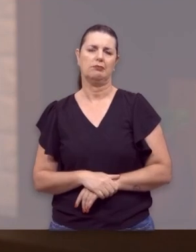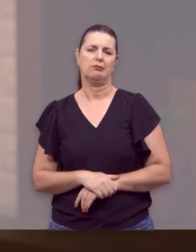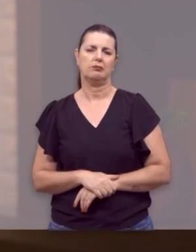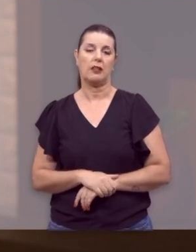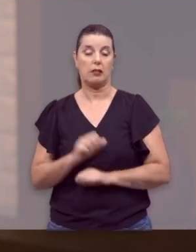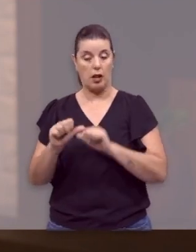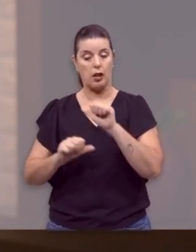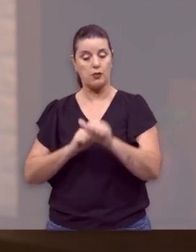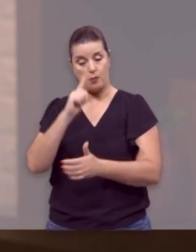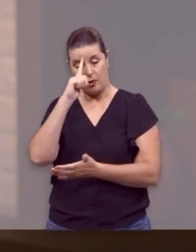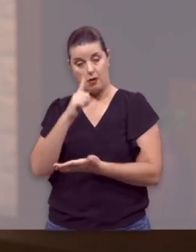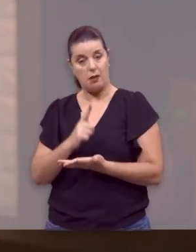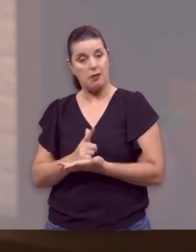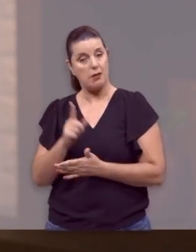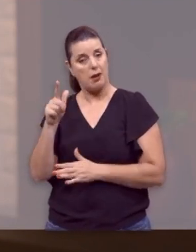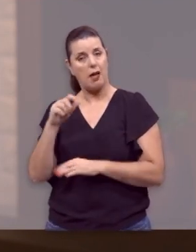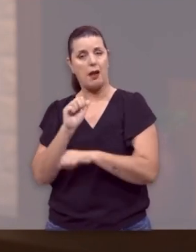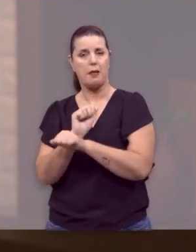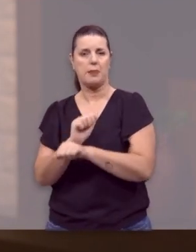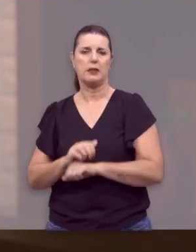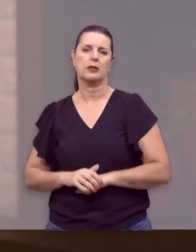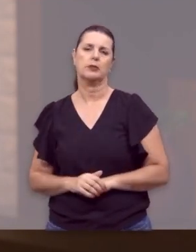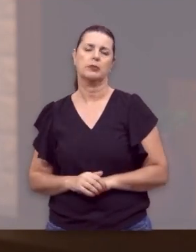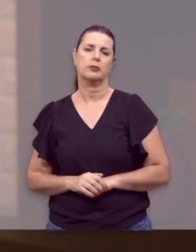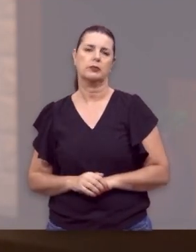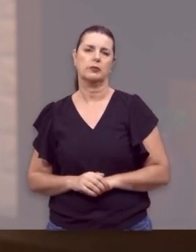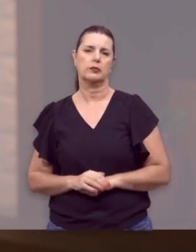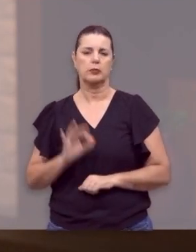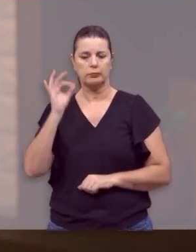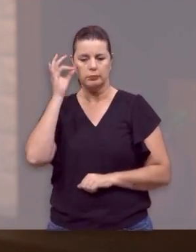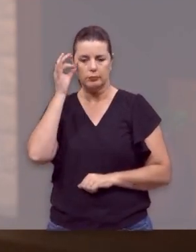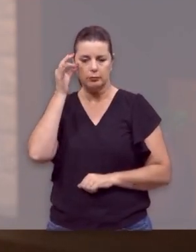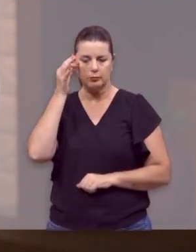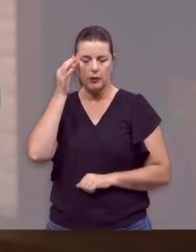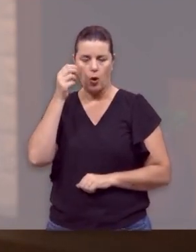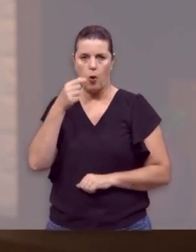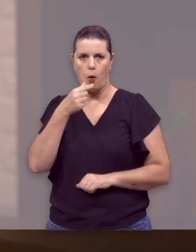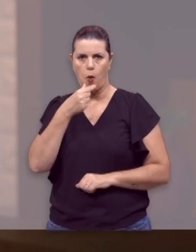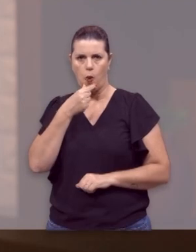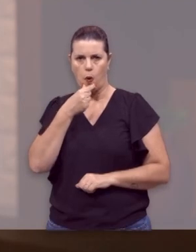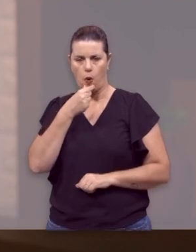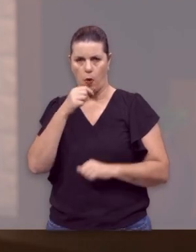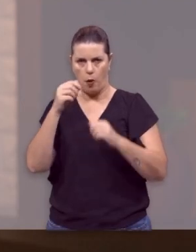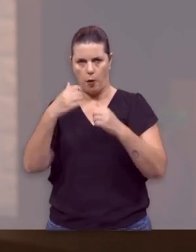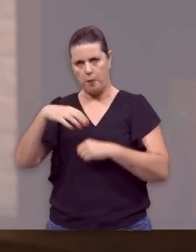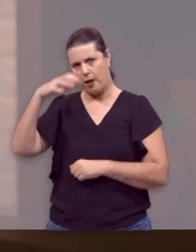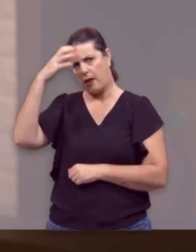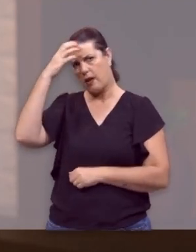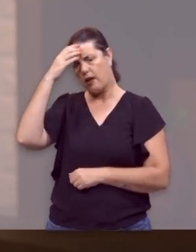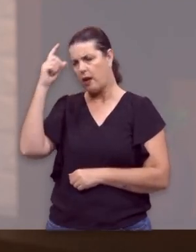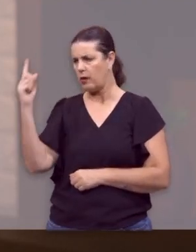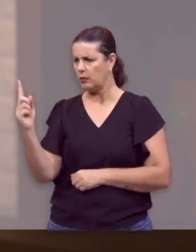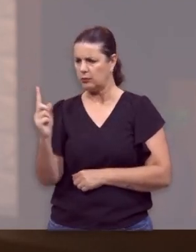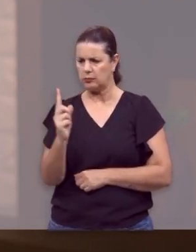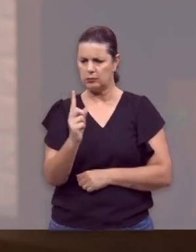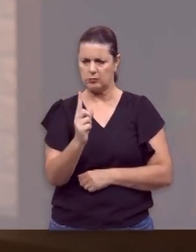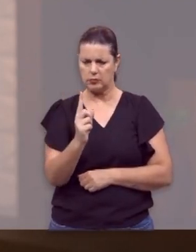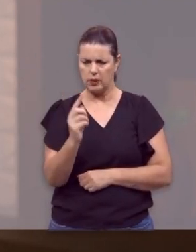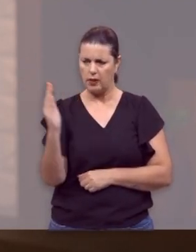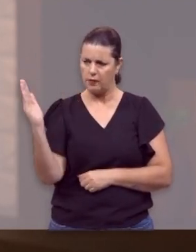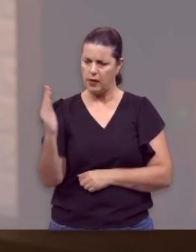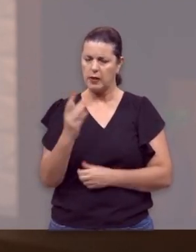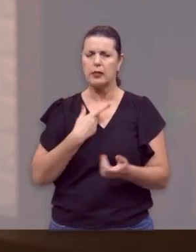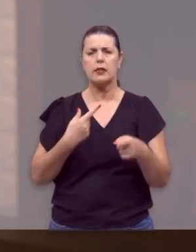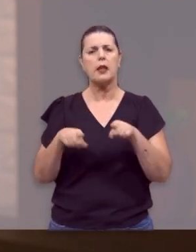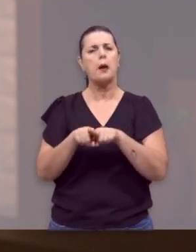E ele se tornou líder na prisão. Daqui a pouco chegam da casa de Faraó o copeiro e o padeiro, também